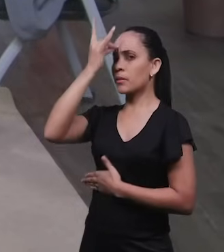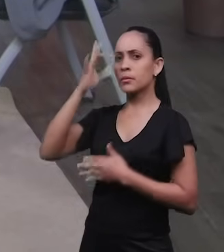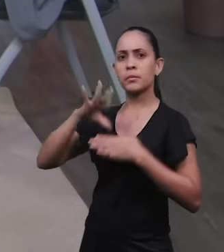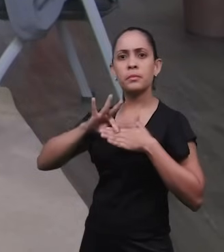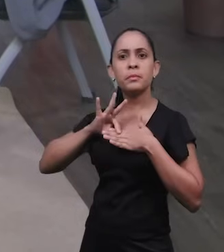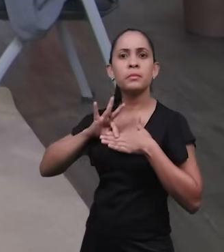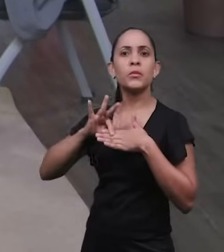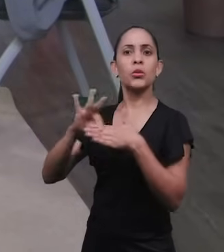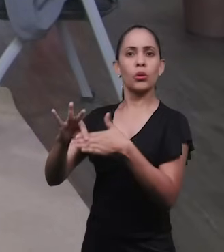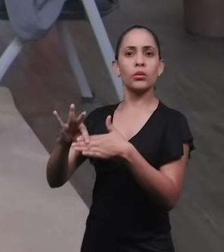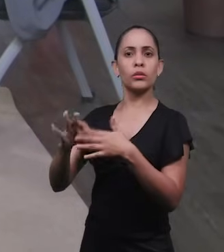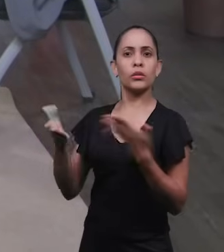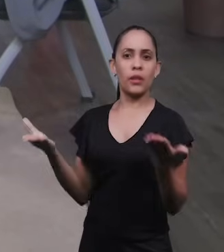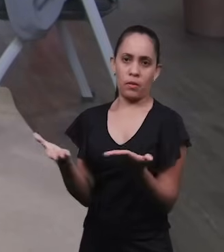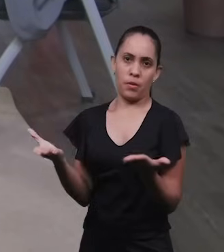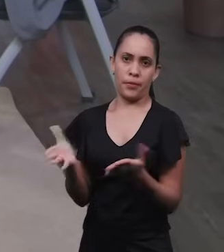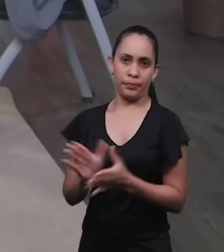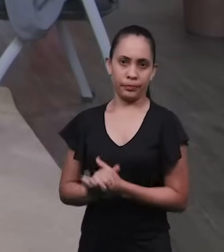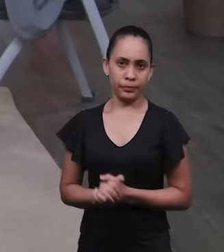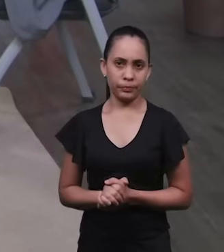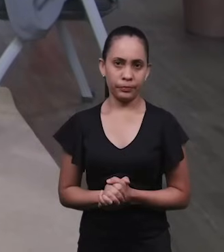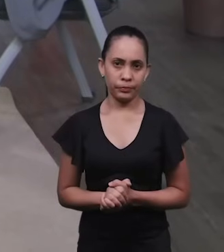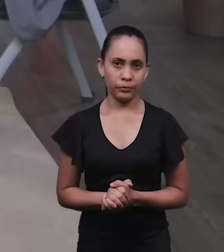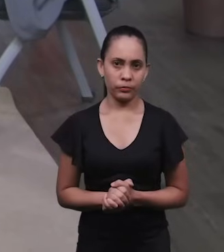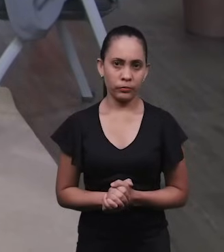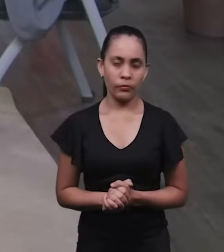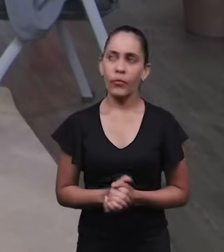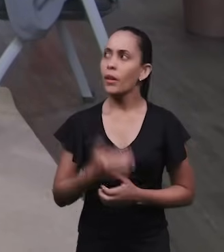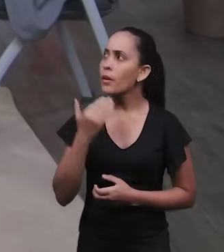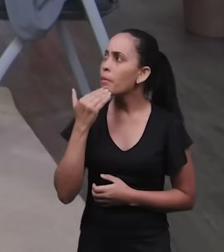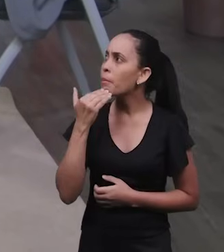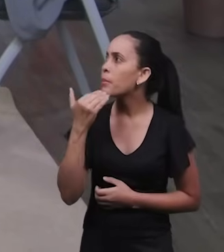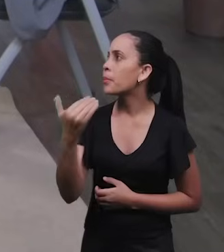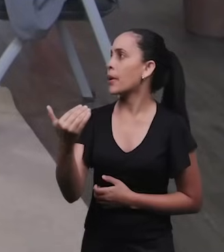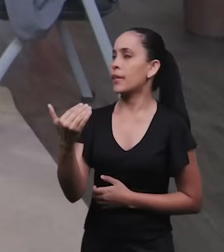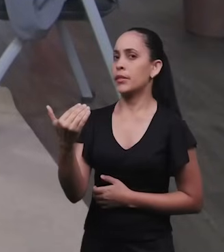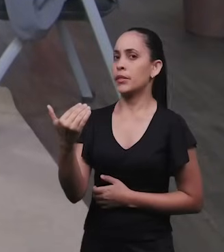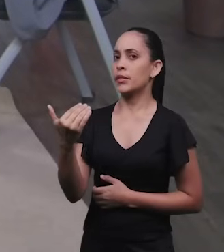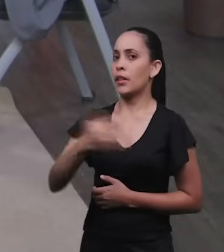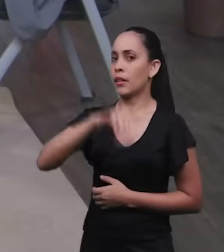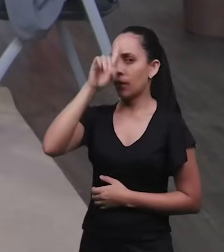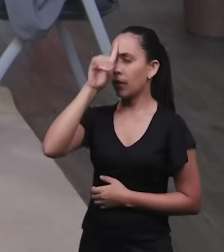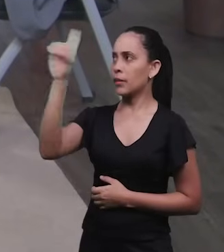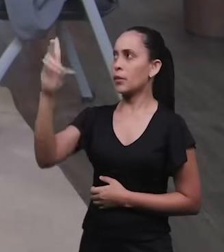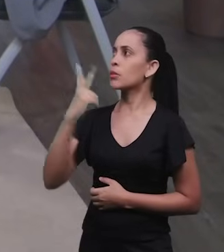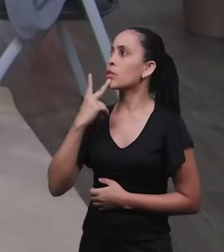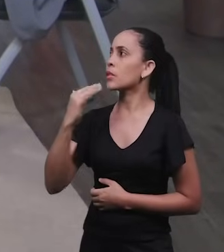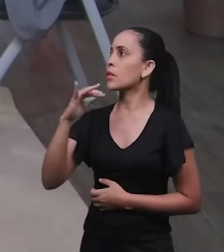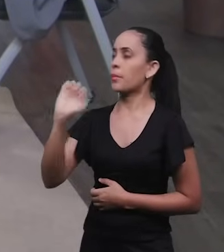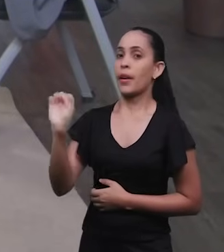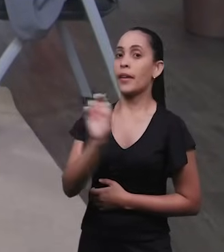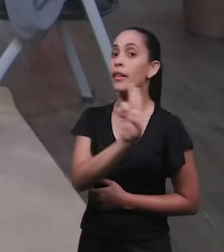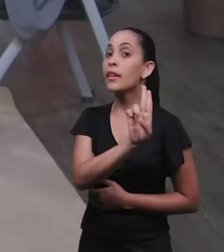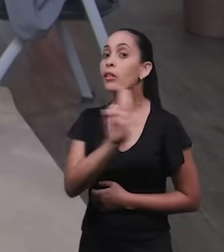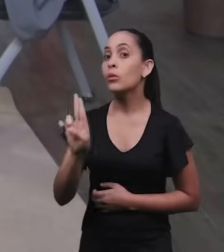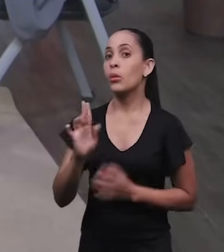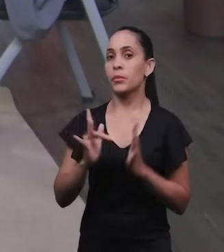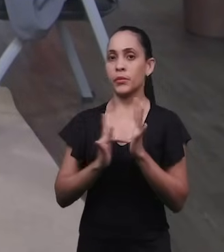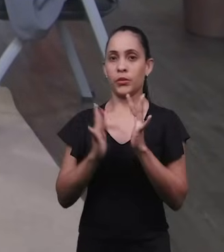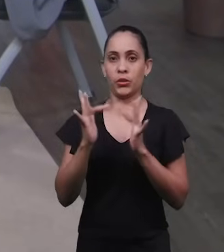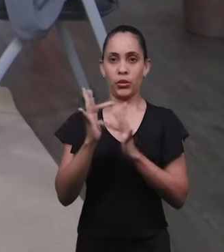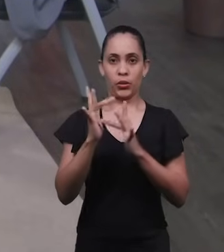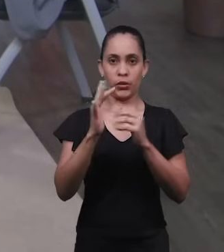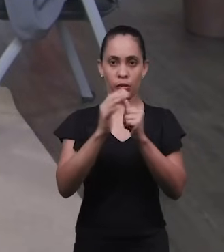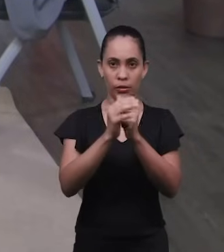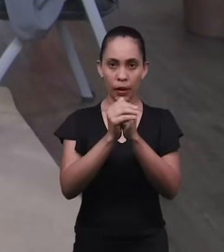venha me conduzir a partir de então. E eu peço isso a Deus Pai em nome de